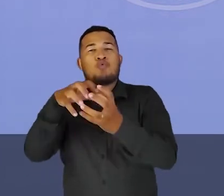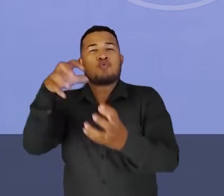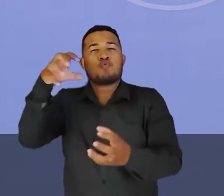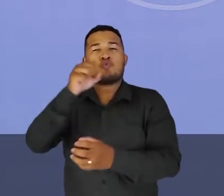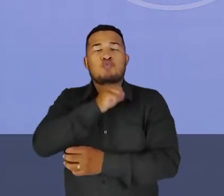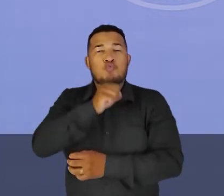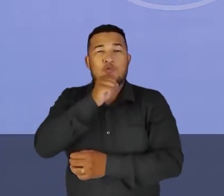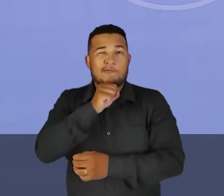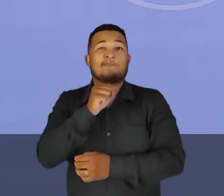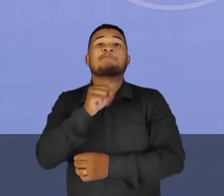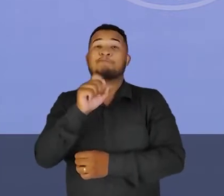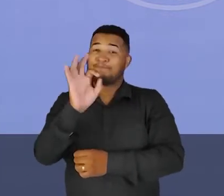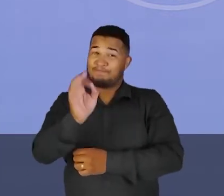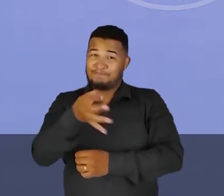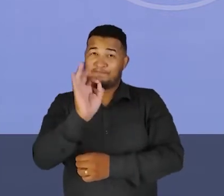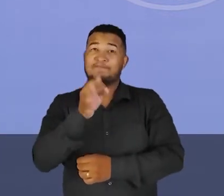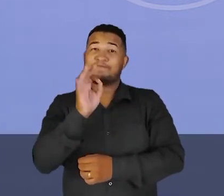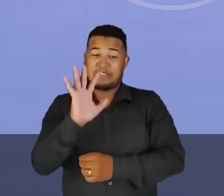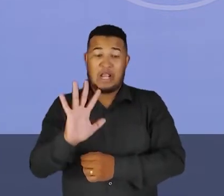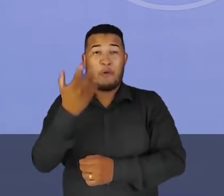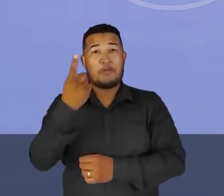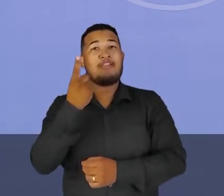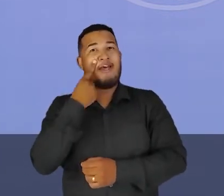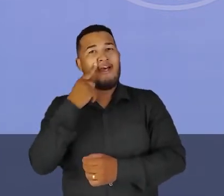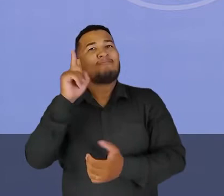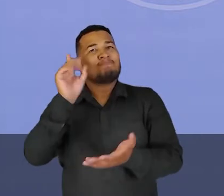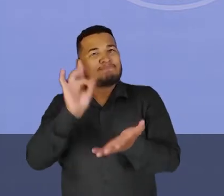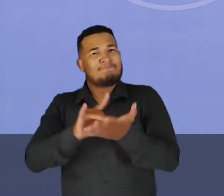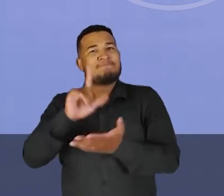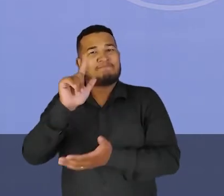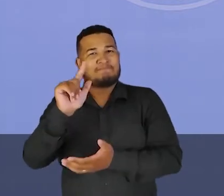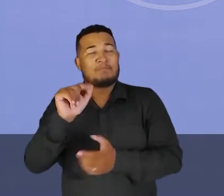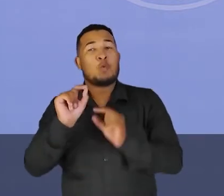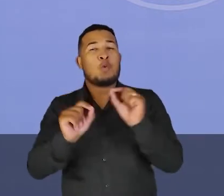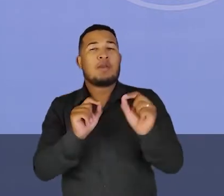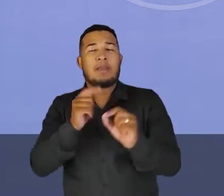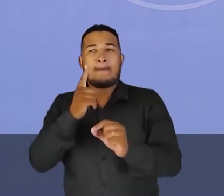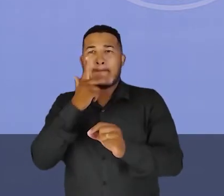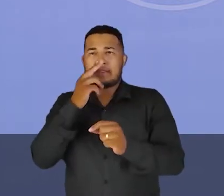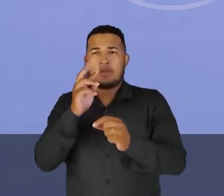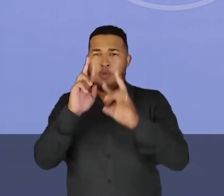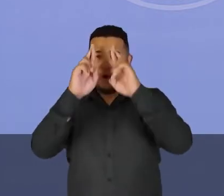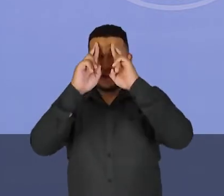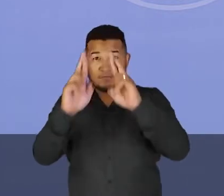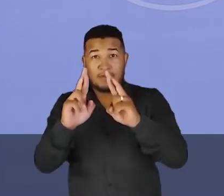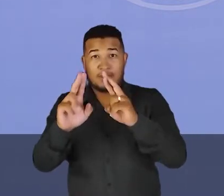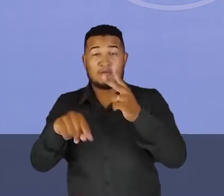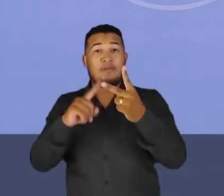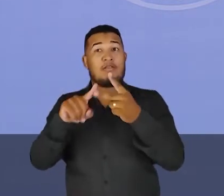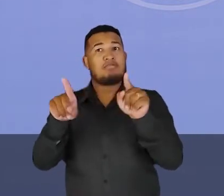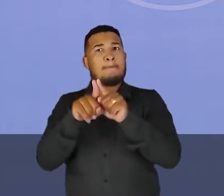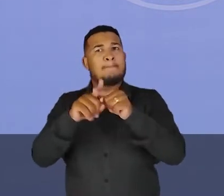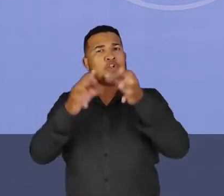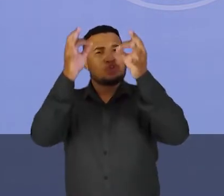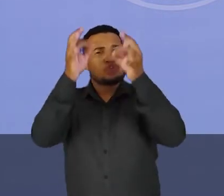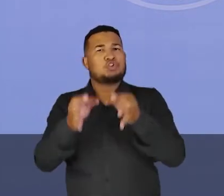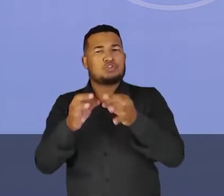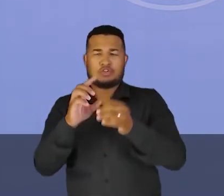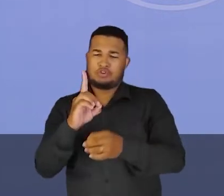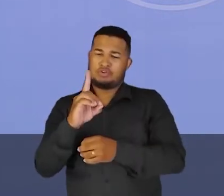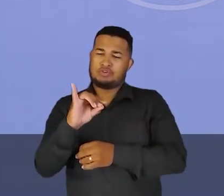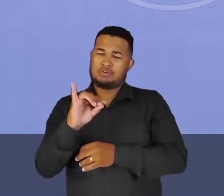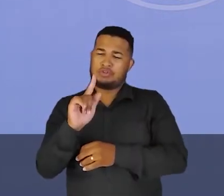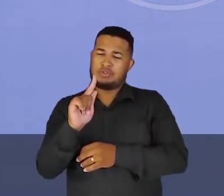idoso, isto aí, o que está acontecendo é deixando de dar o respeito e a dignidade